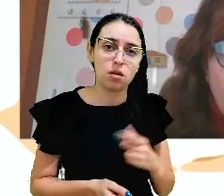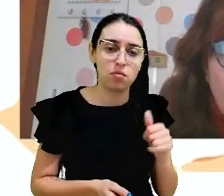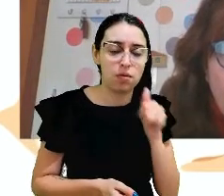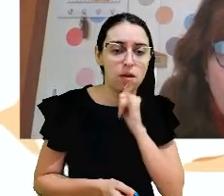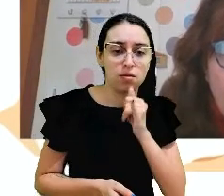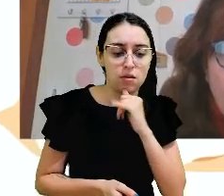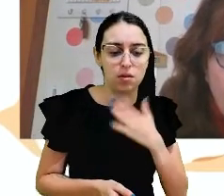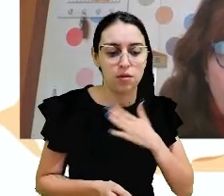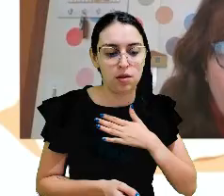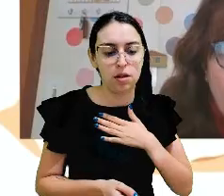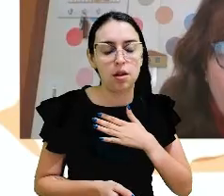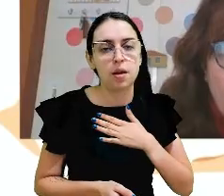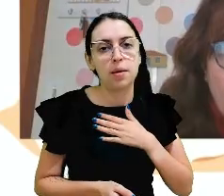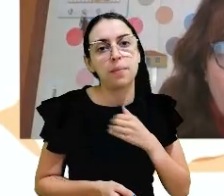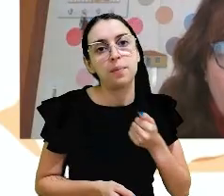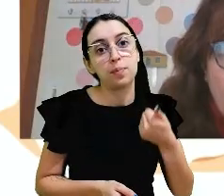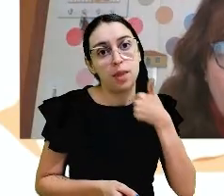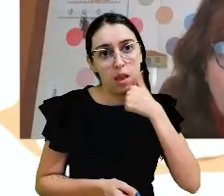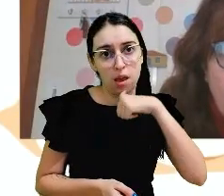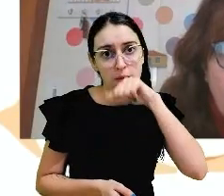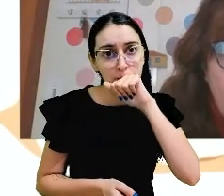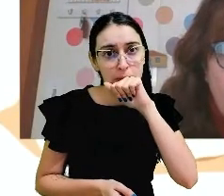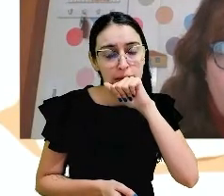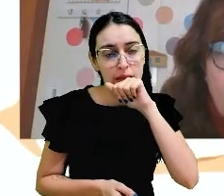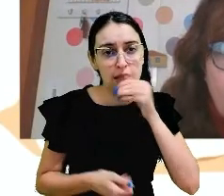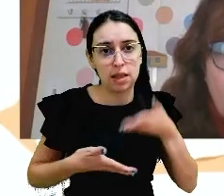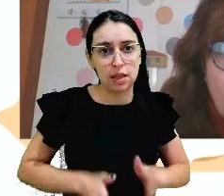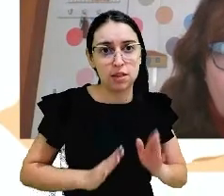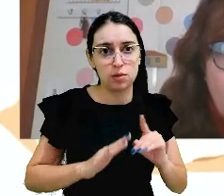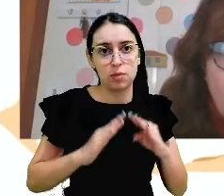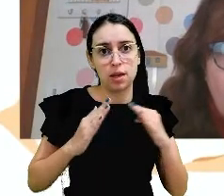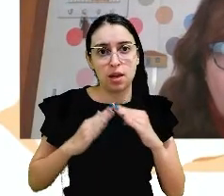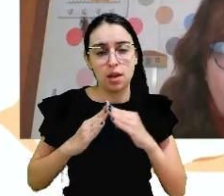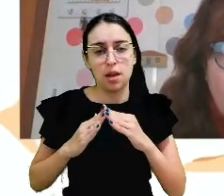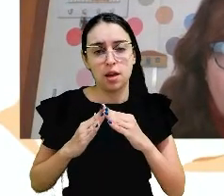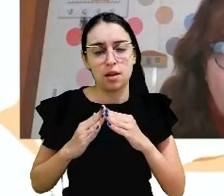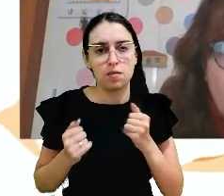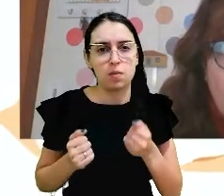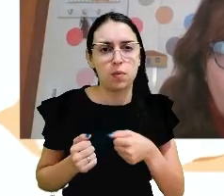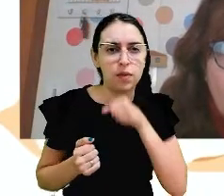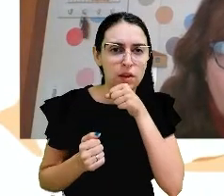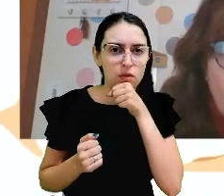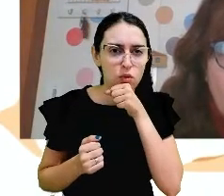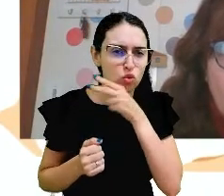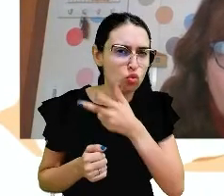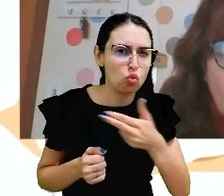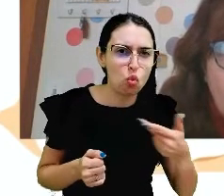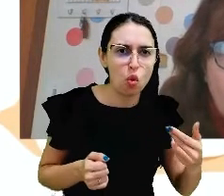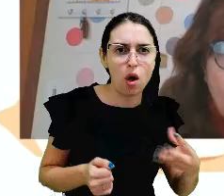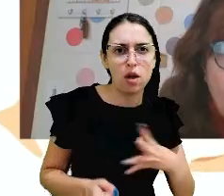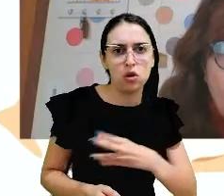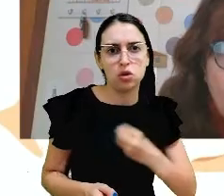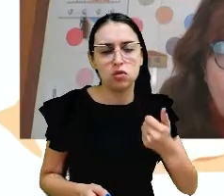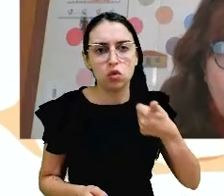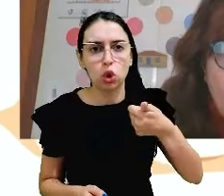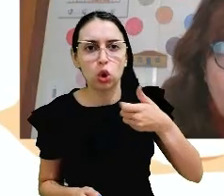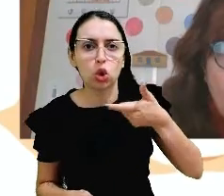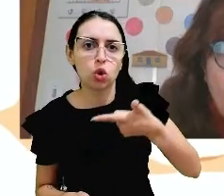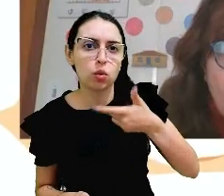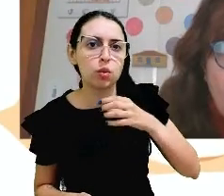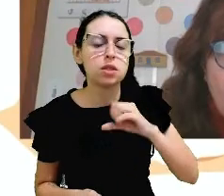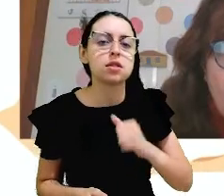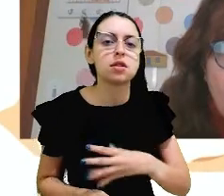a minha mãe nasceu em casa, ainda a geração dela, a minha avó pariu todos os filhos dela, os 12 filhos dela em